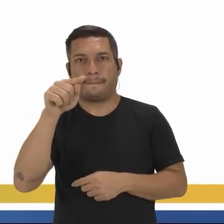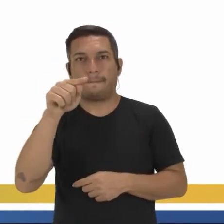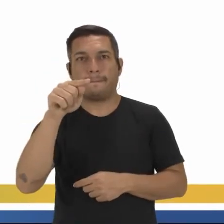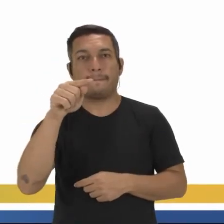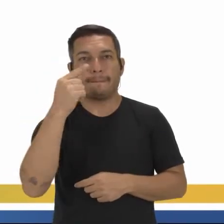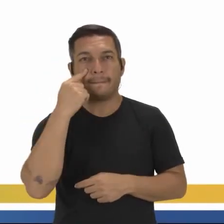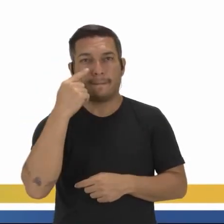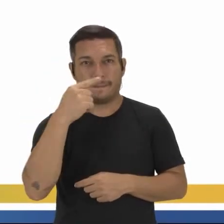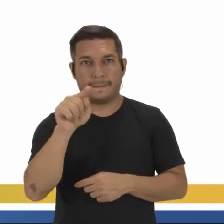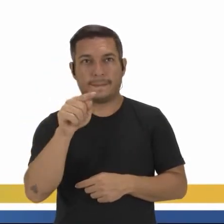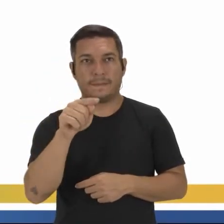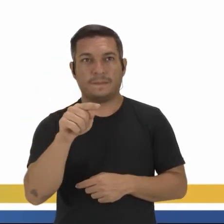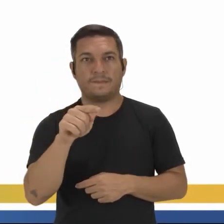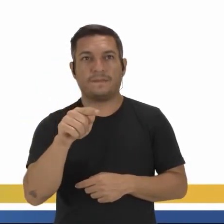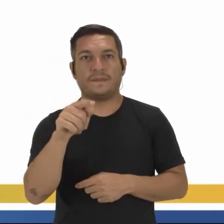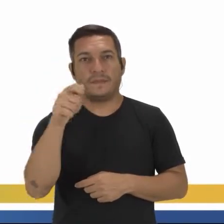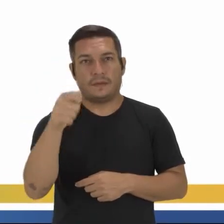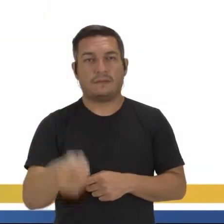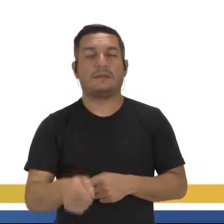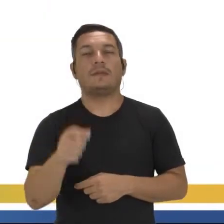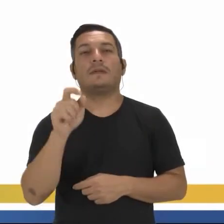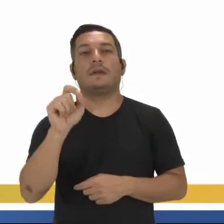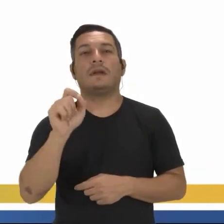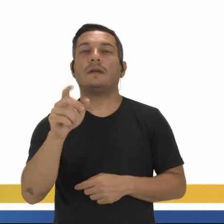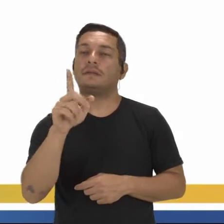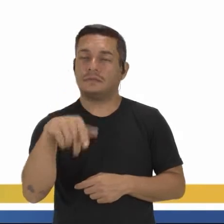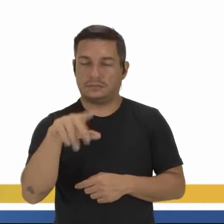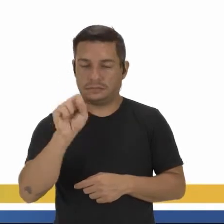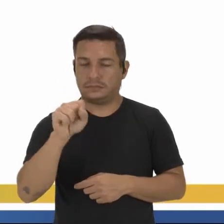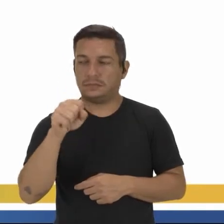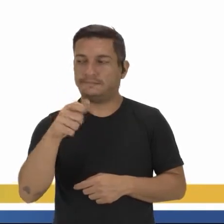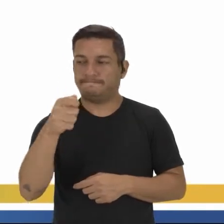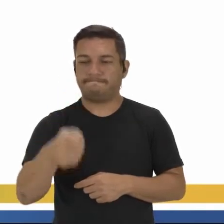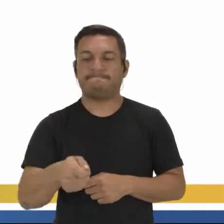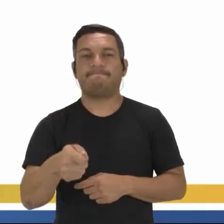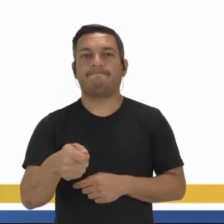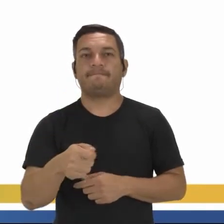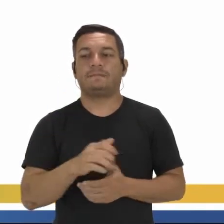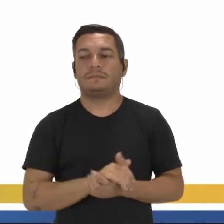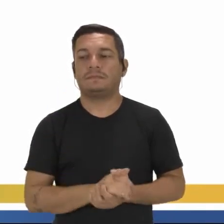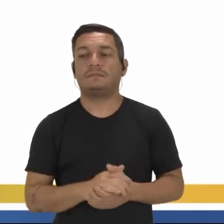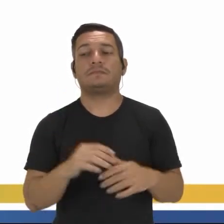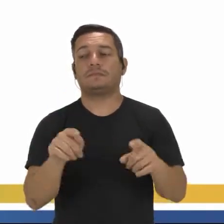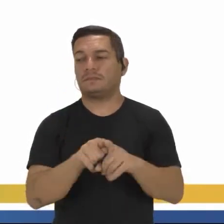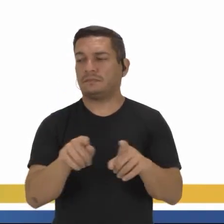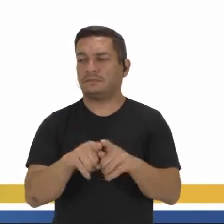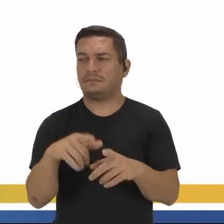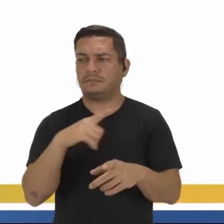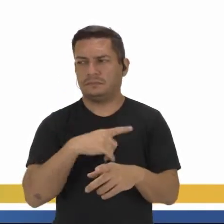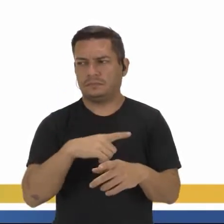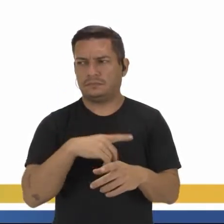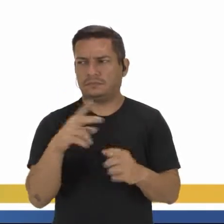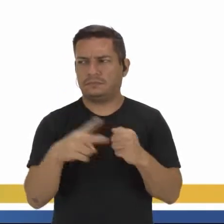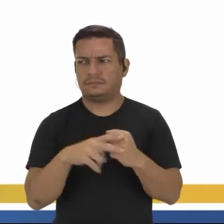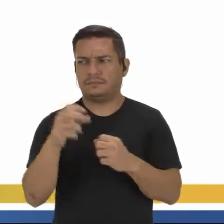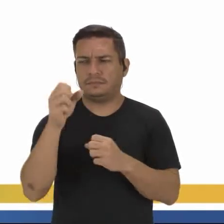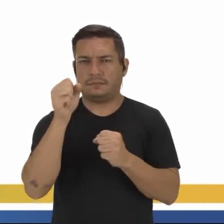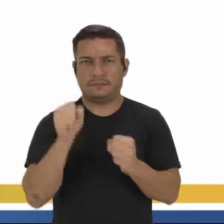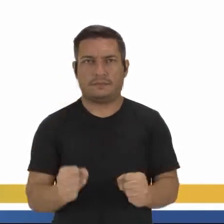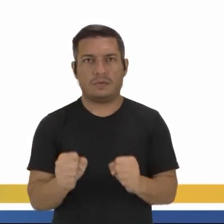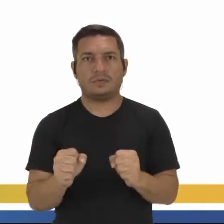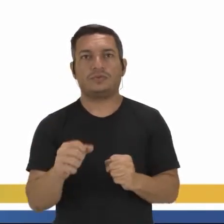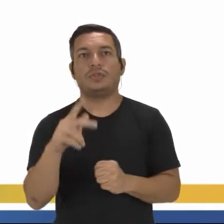circunflexo. Obrigatório isso, professora? Obrigatório. Também temos o verbo pode e